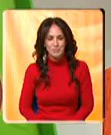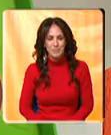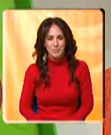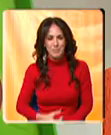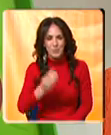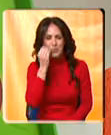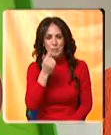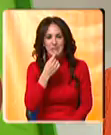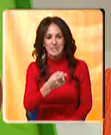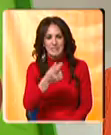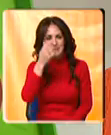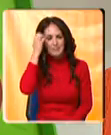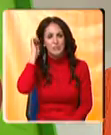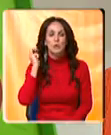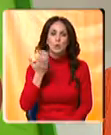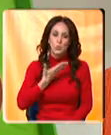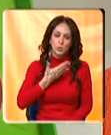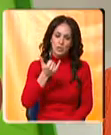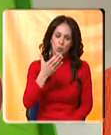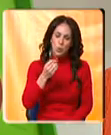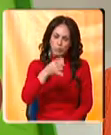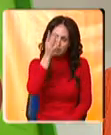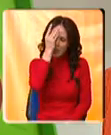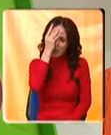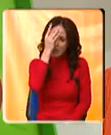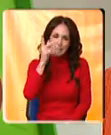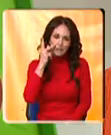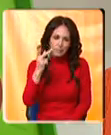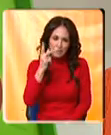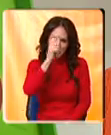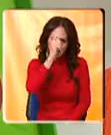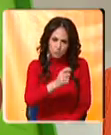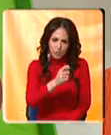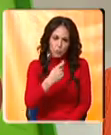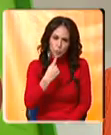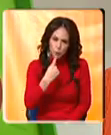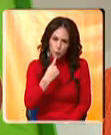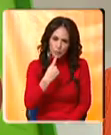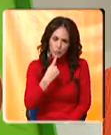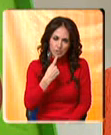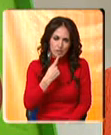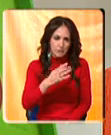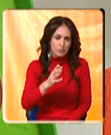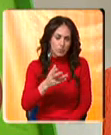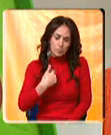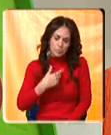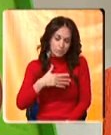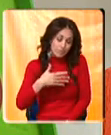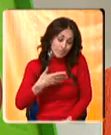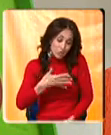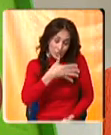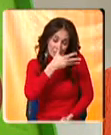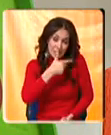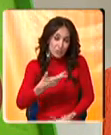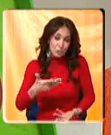Como é que hei de dizer isto? O Diogo foi mesmo uma marca muito importante na minha vida e respeito imenso o Diogo por isso. E lamento se o magoei de alguma forma.